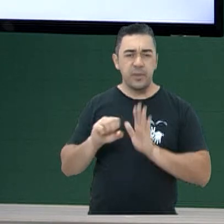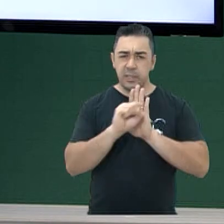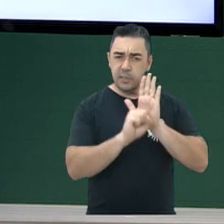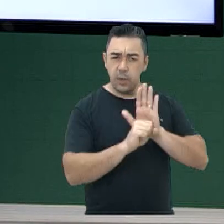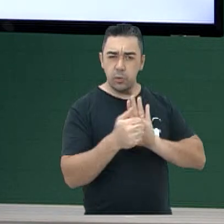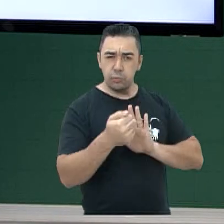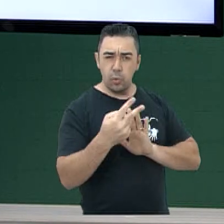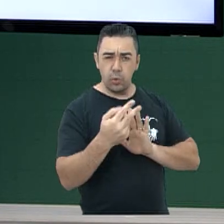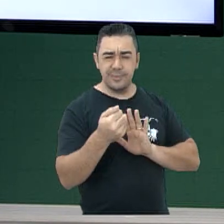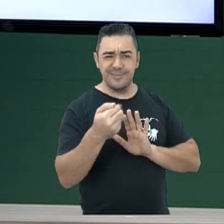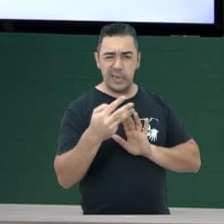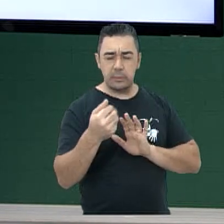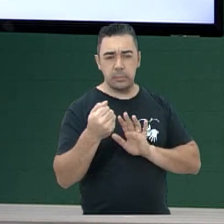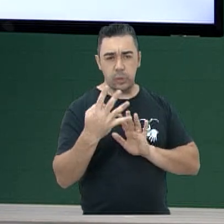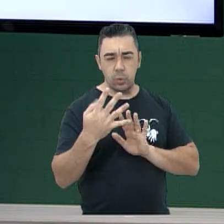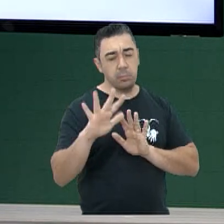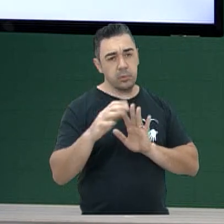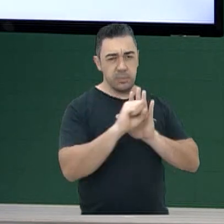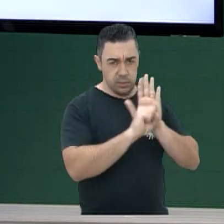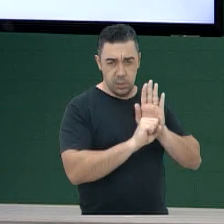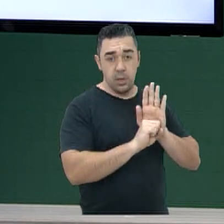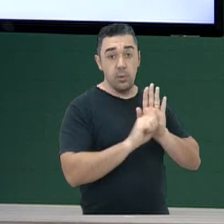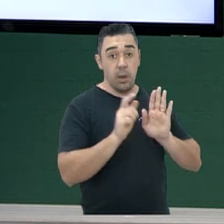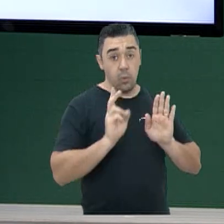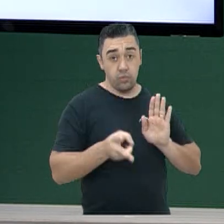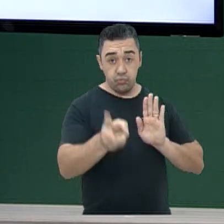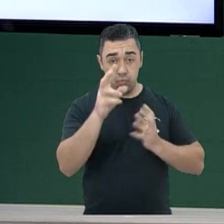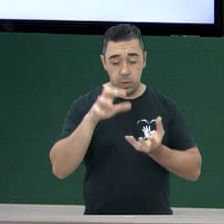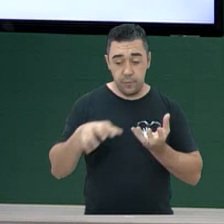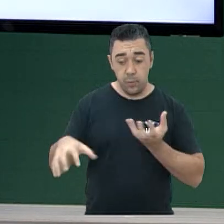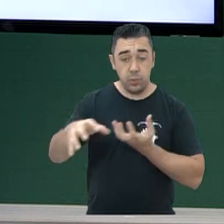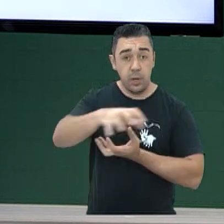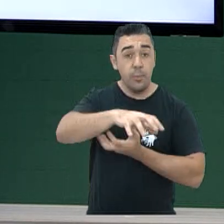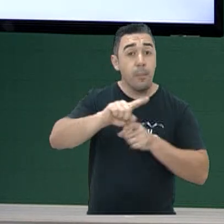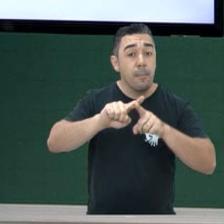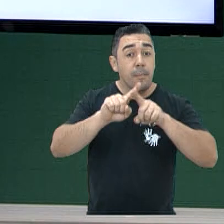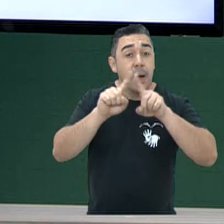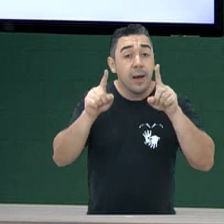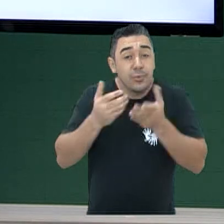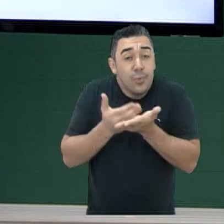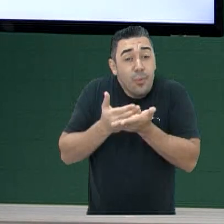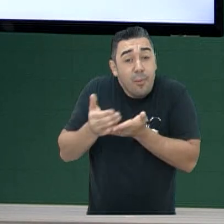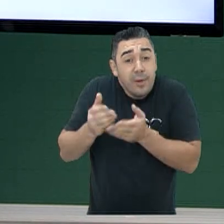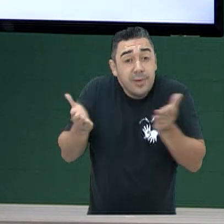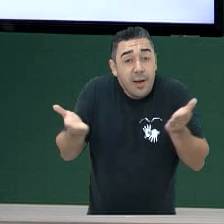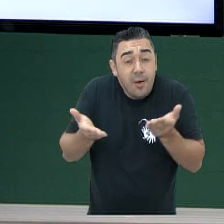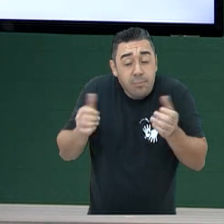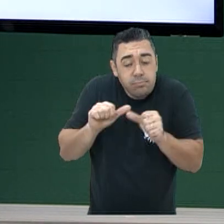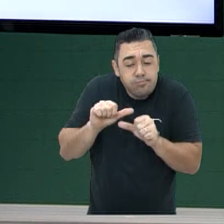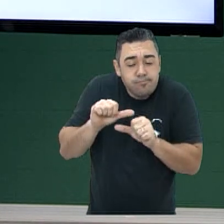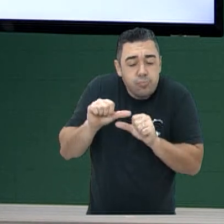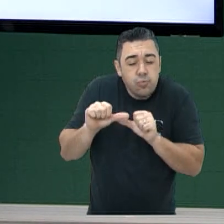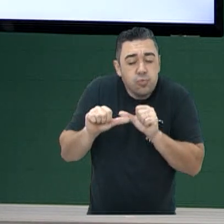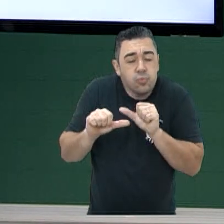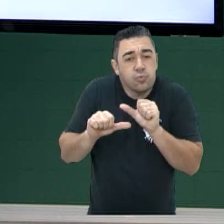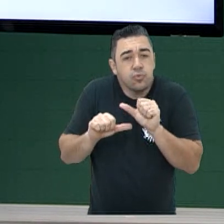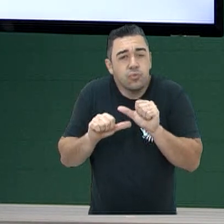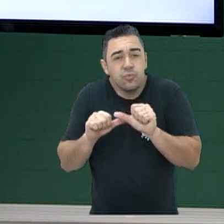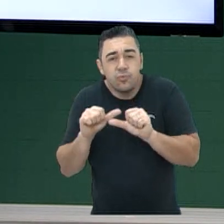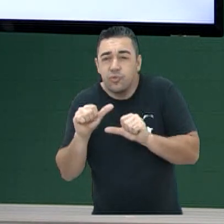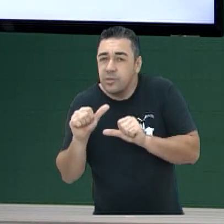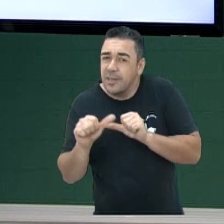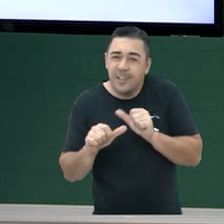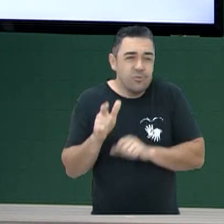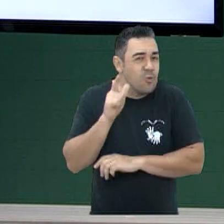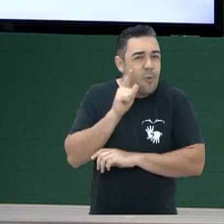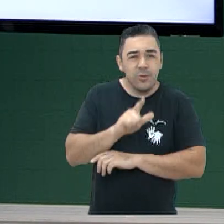XIII, XIV, né, que a gente ainda tem um feudalismo, mas um feudalismo que já começa a, né, mostrar que não tem